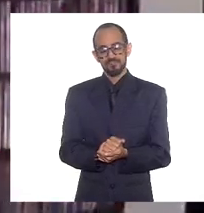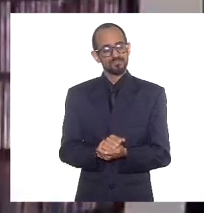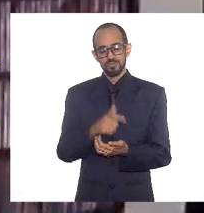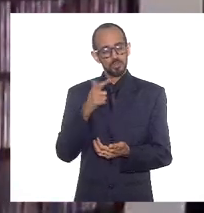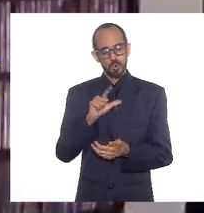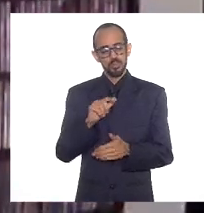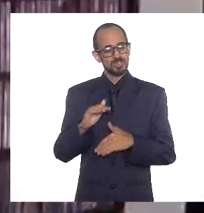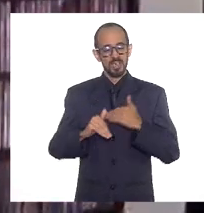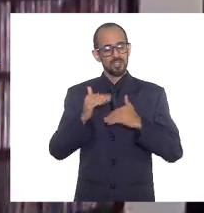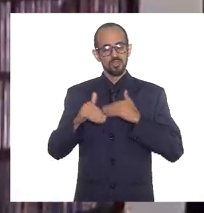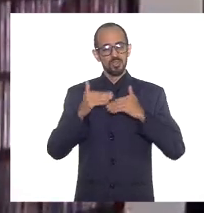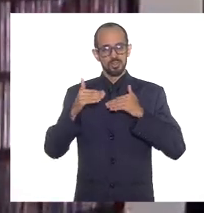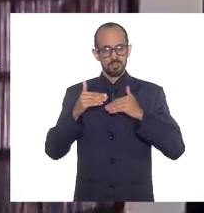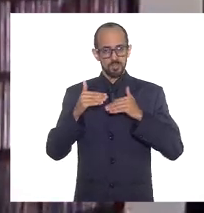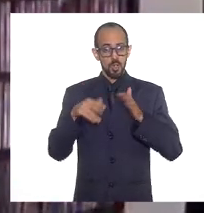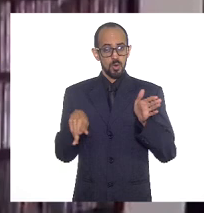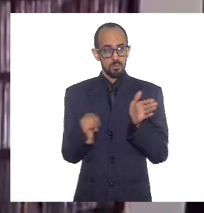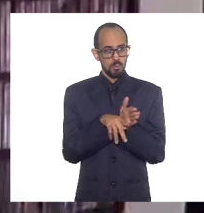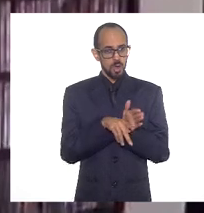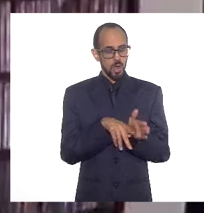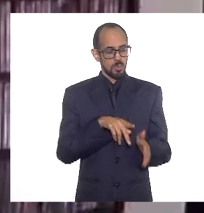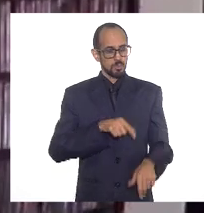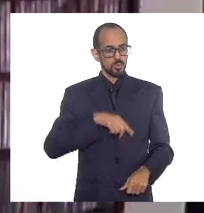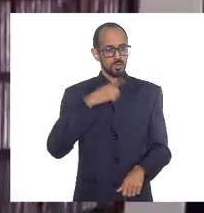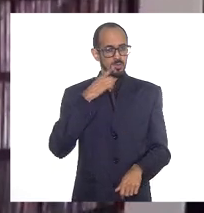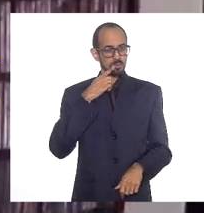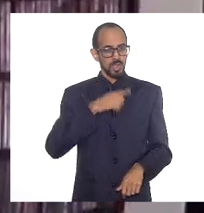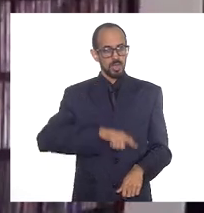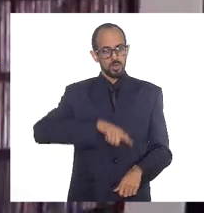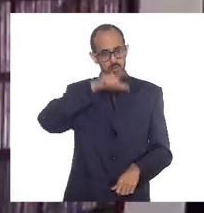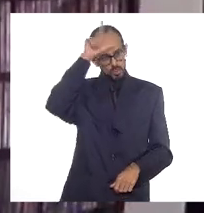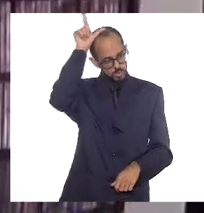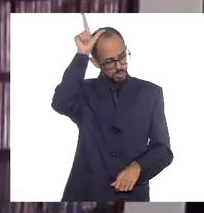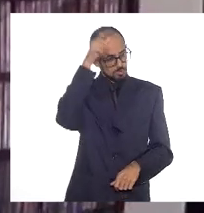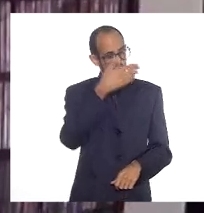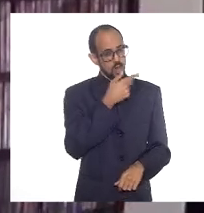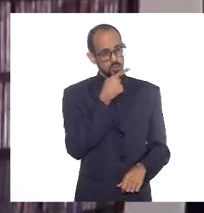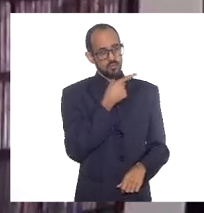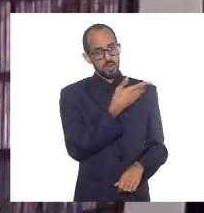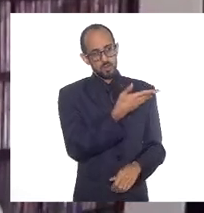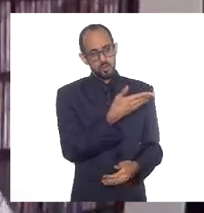O próprio deputado Luiz Paulo Corrêa da Rocha tem reclamado muito, por exemplo,